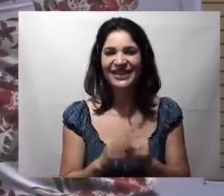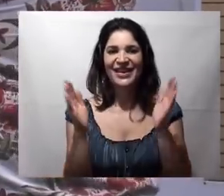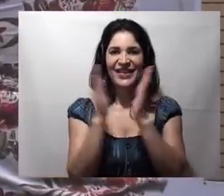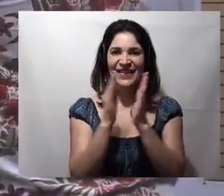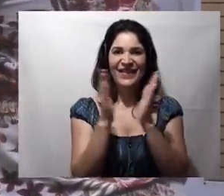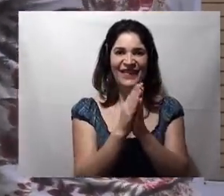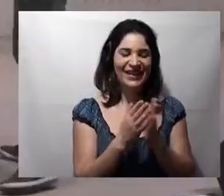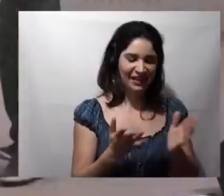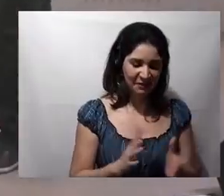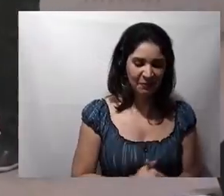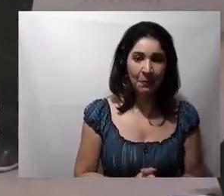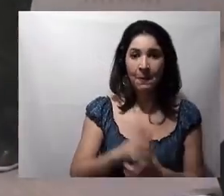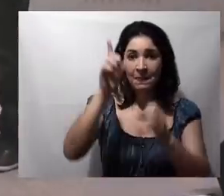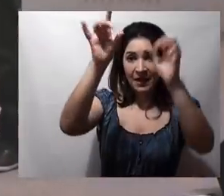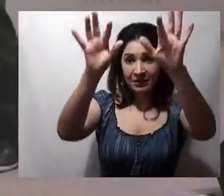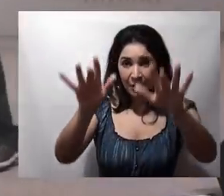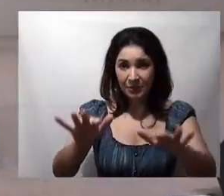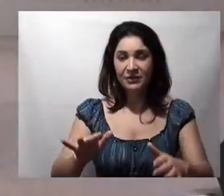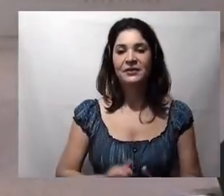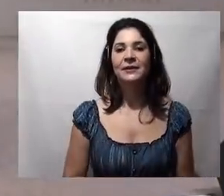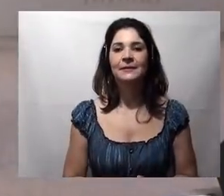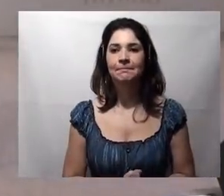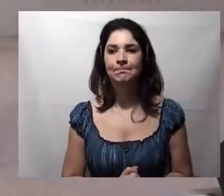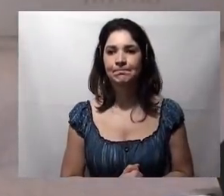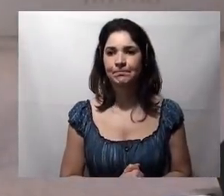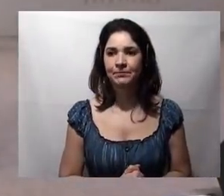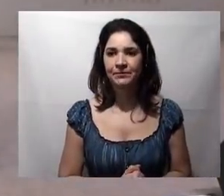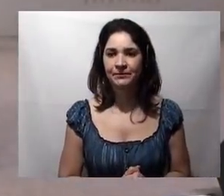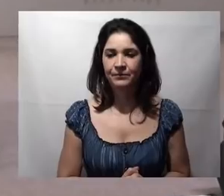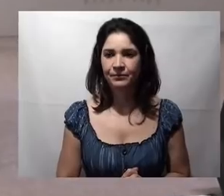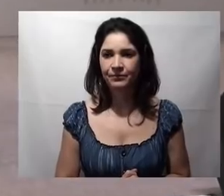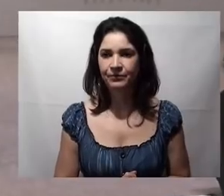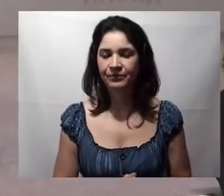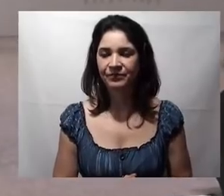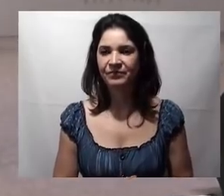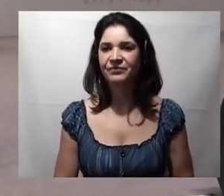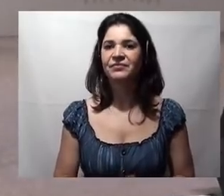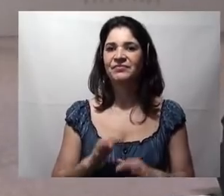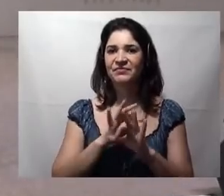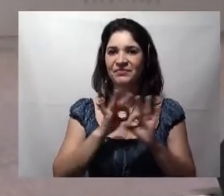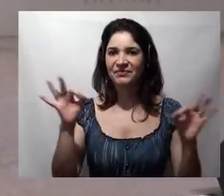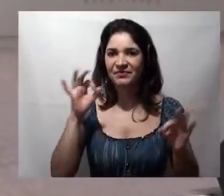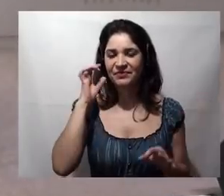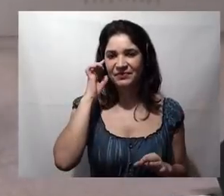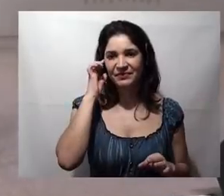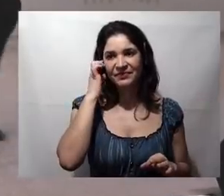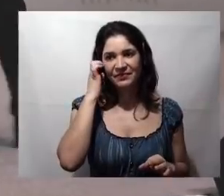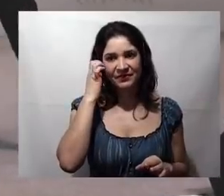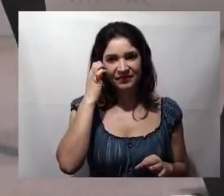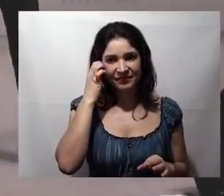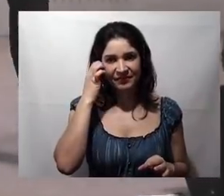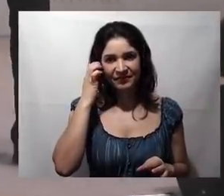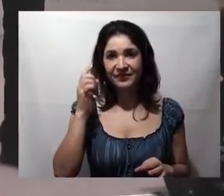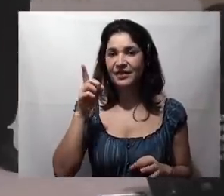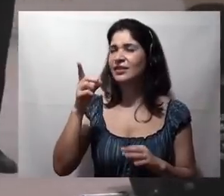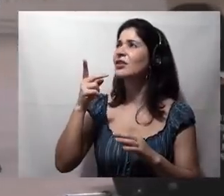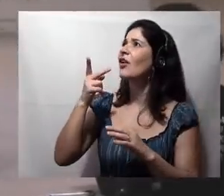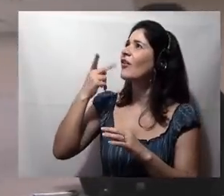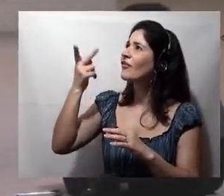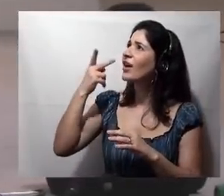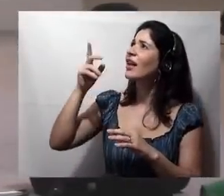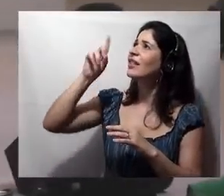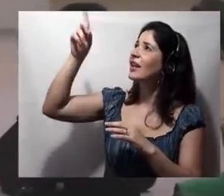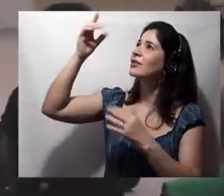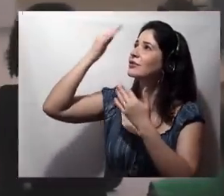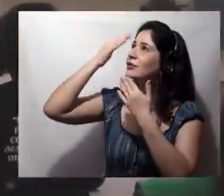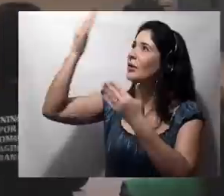orar deus abençoe os irmãos estamos junto hein e pensam eu não falava de gratidão se